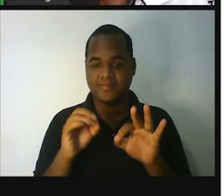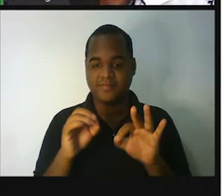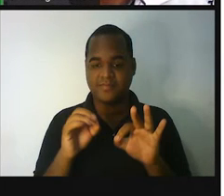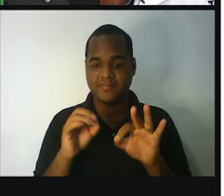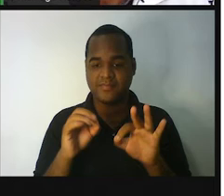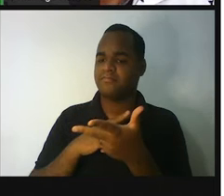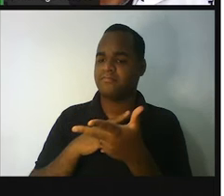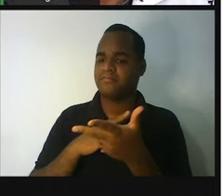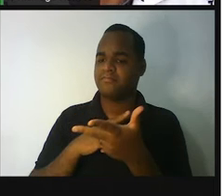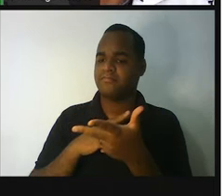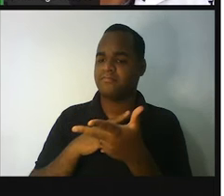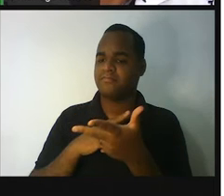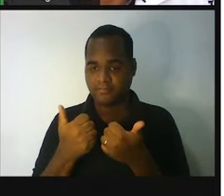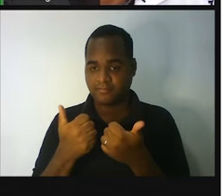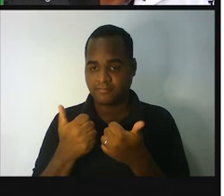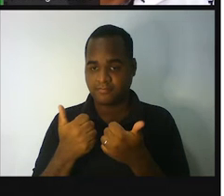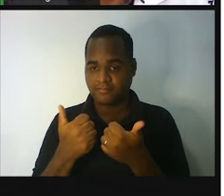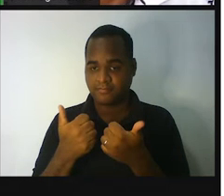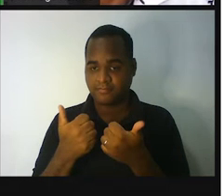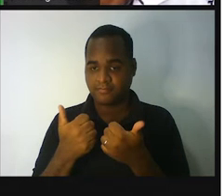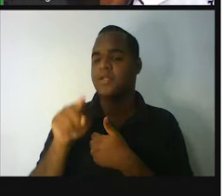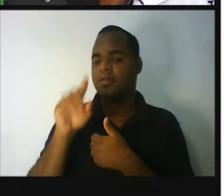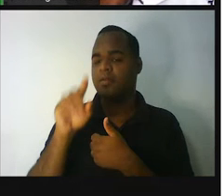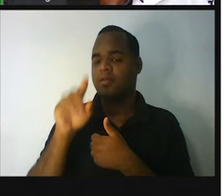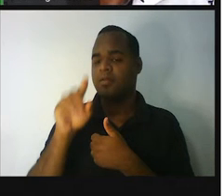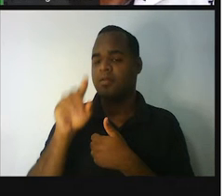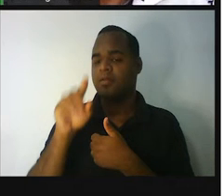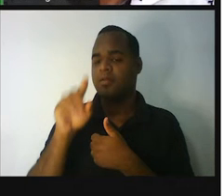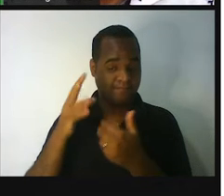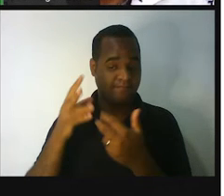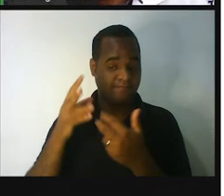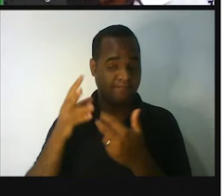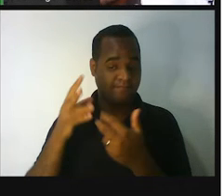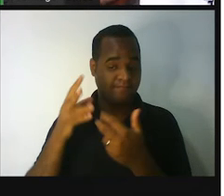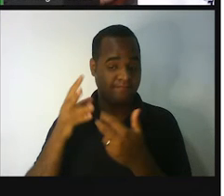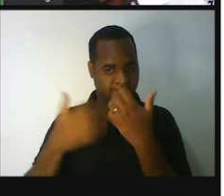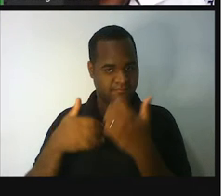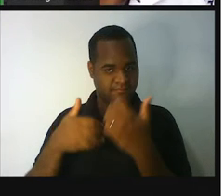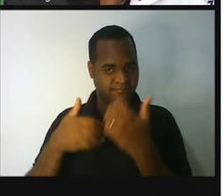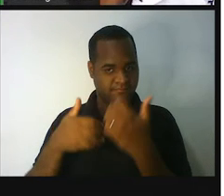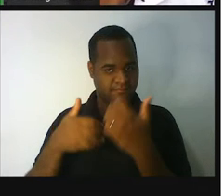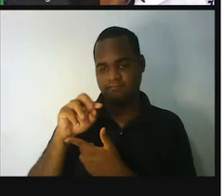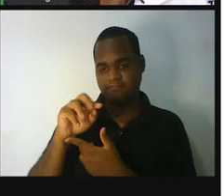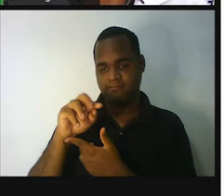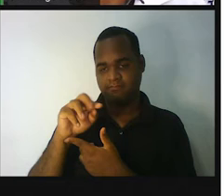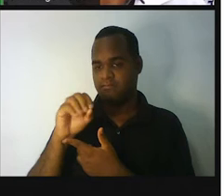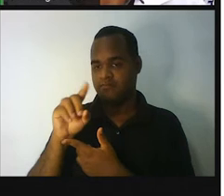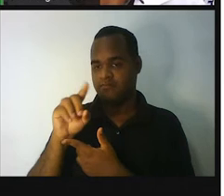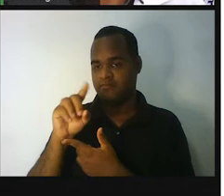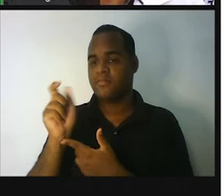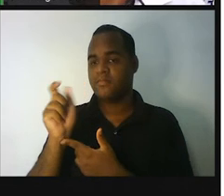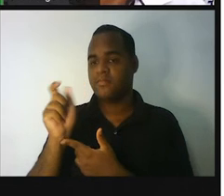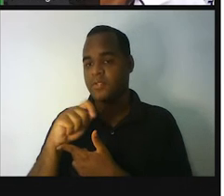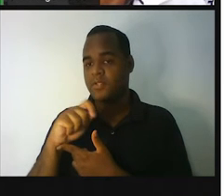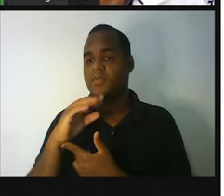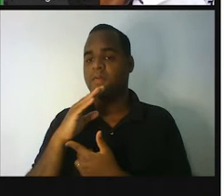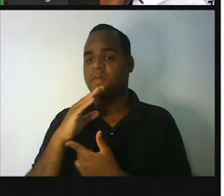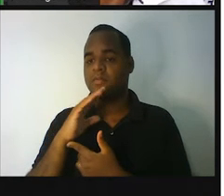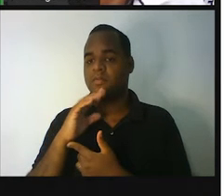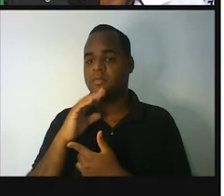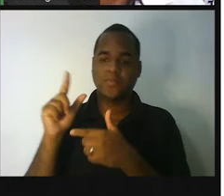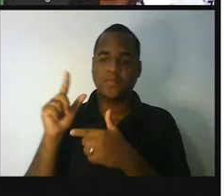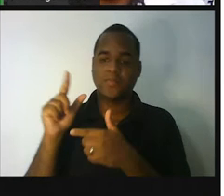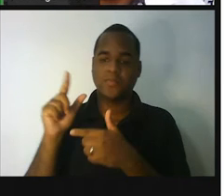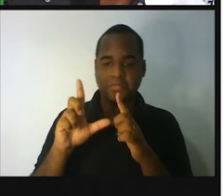Tá bom então começa a pensar em você liga aí ali que o médico Será que você conhece outras unidades